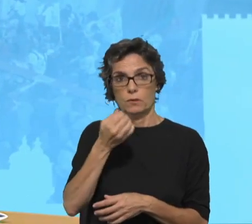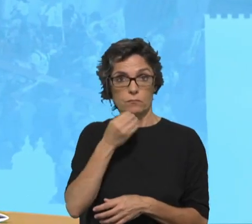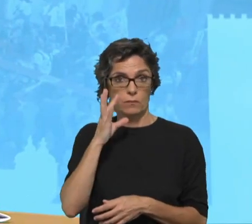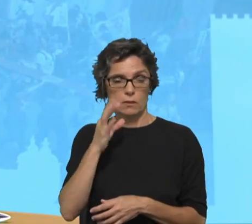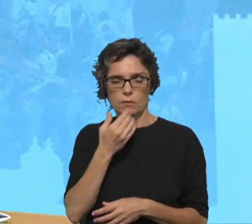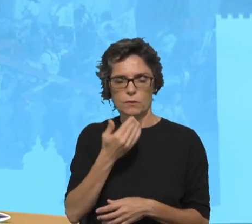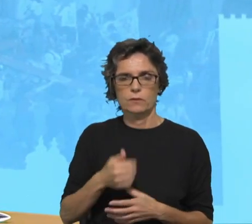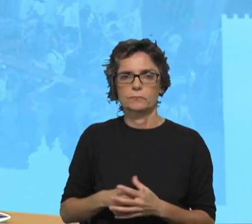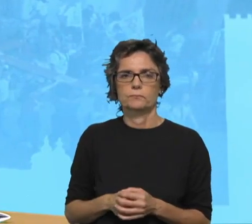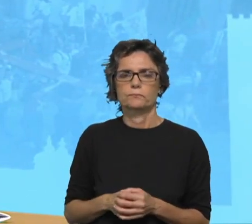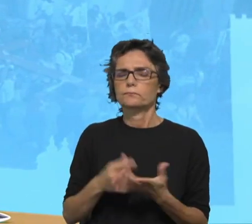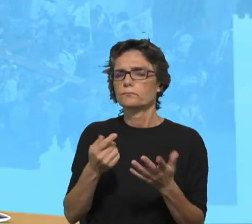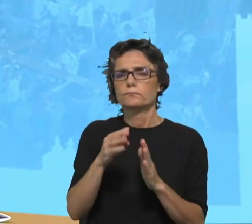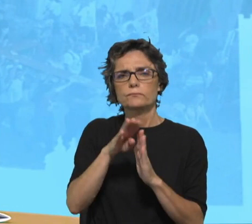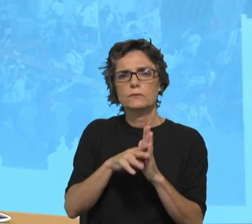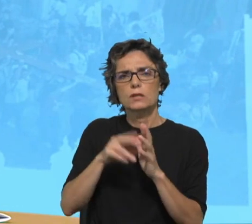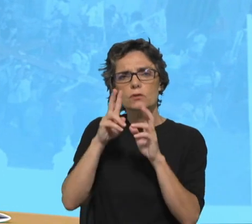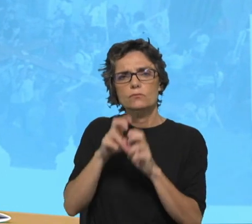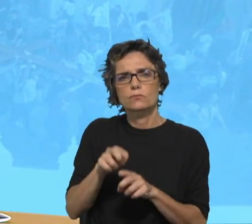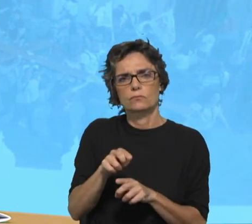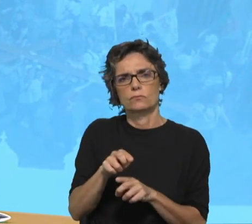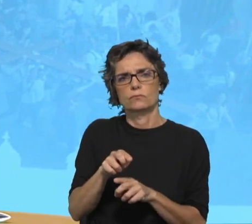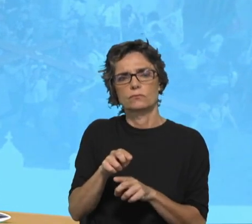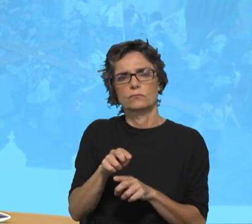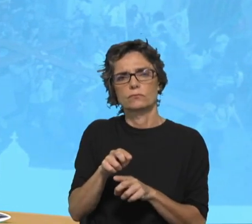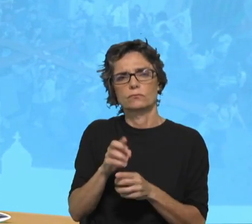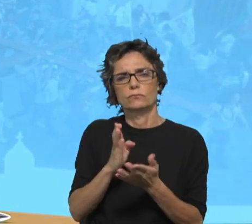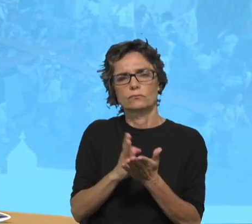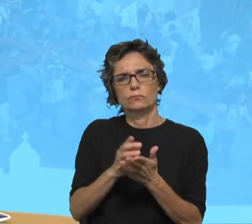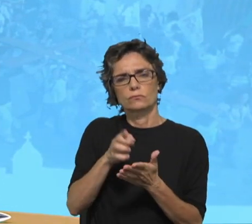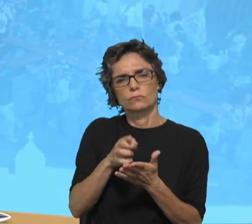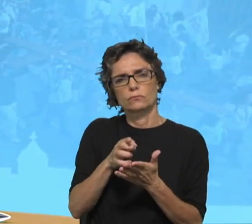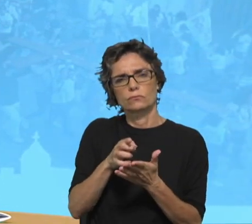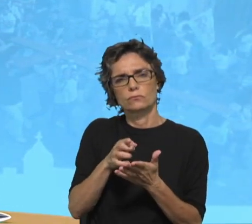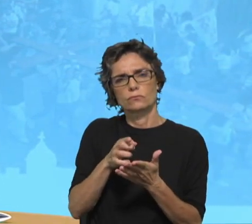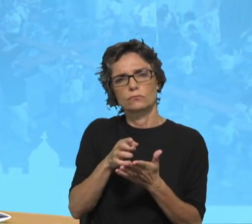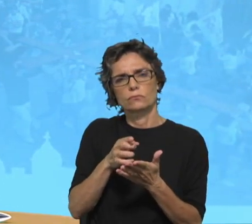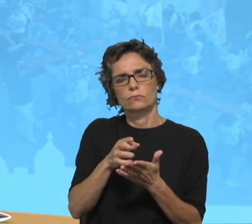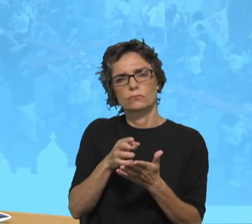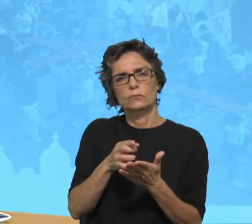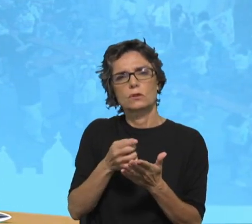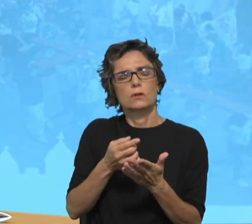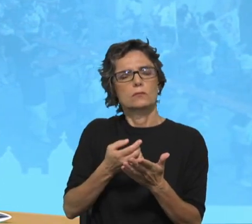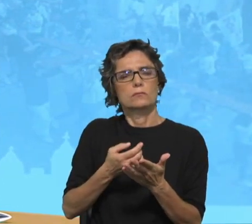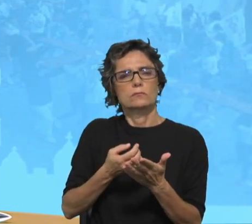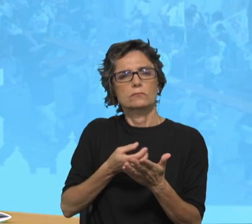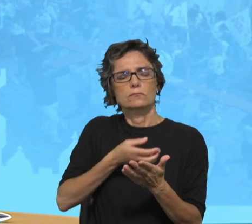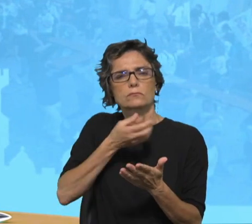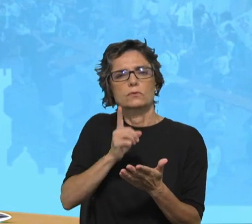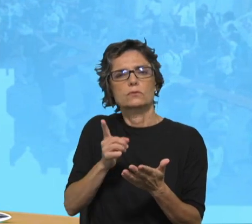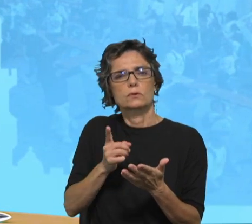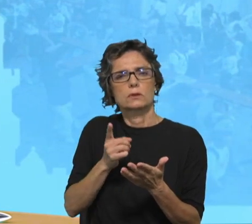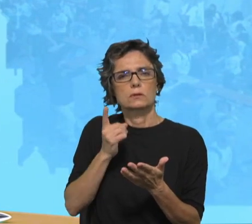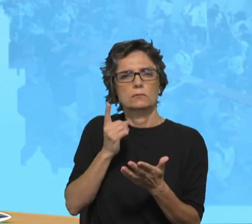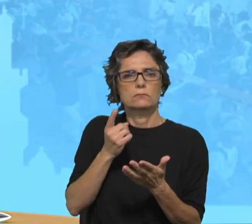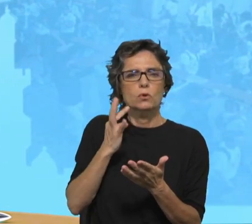O que é que nos indica essencialmente este estudo? Há números que poderemos achar surpreendentes, positivamente